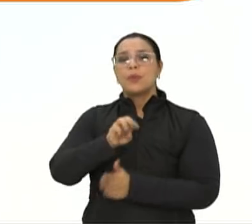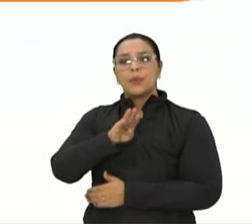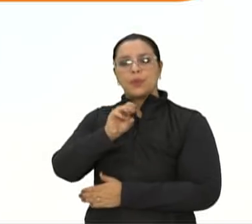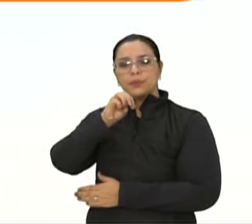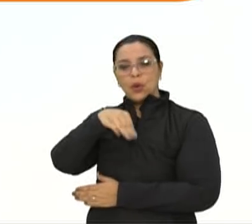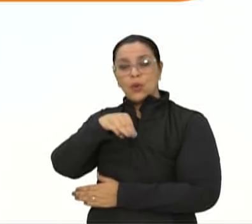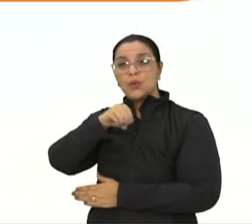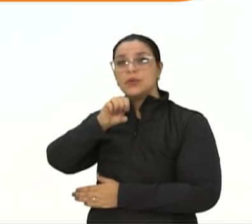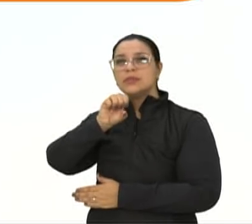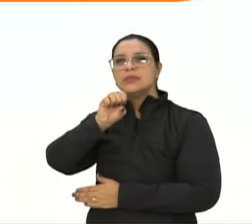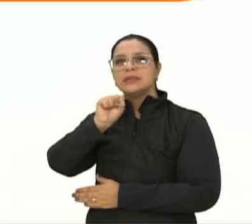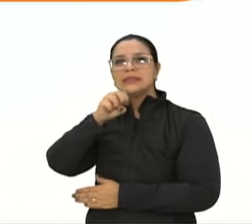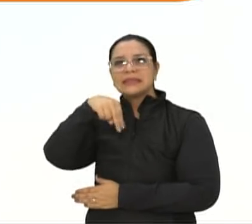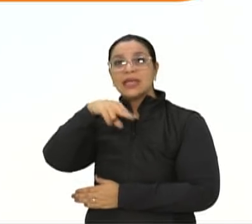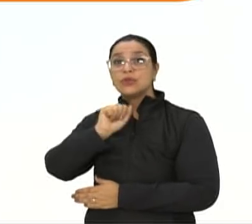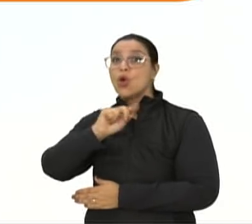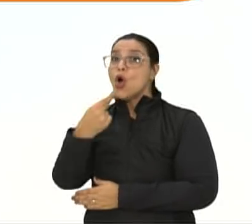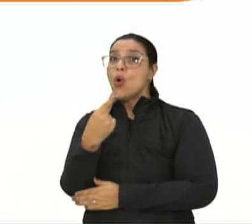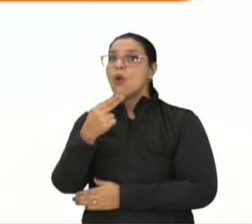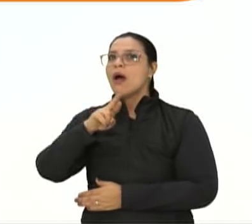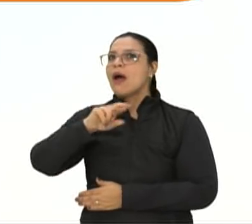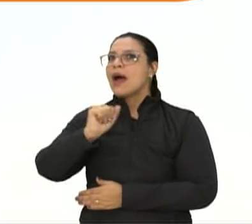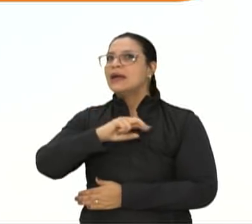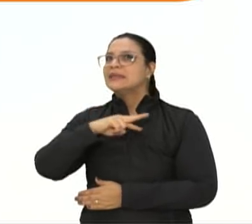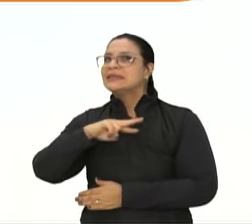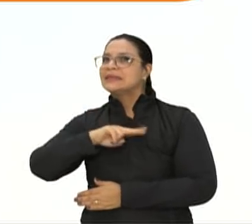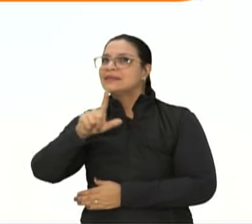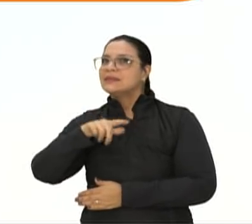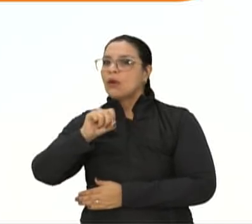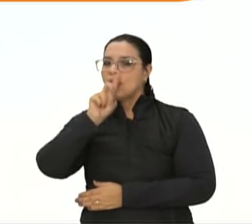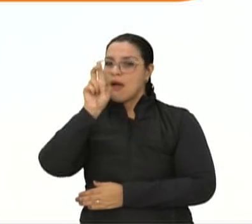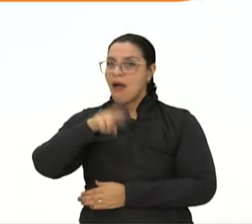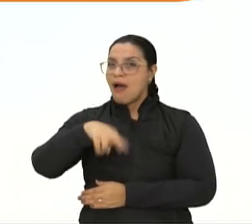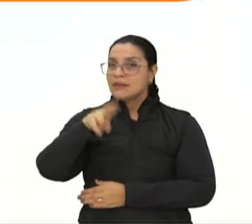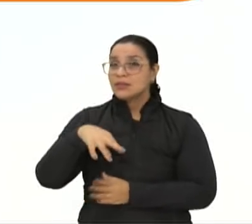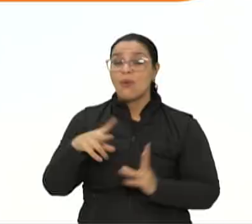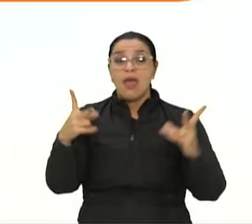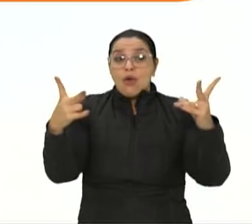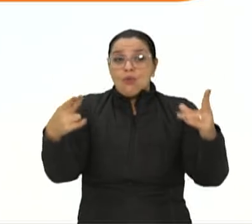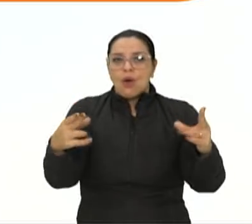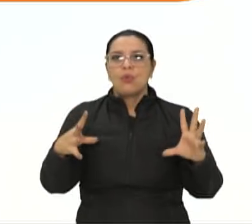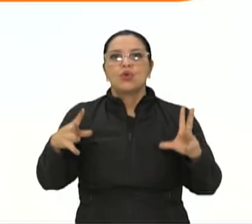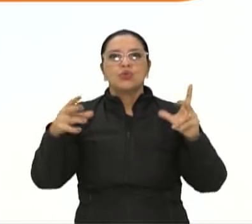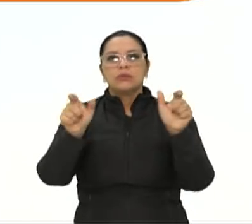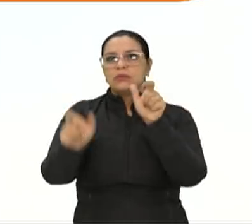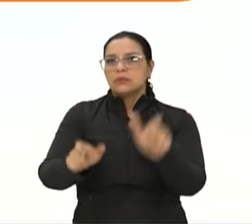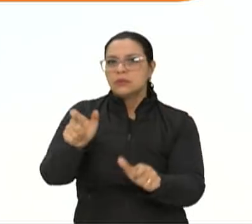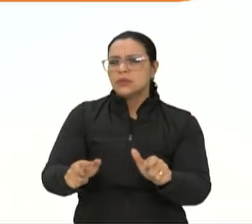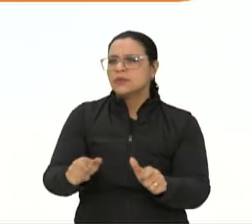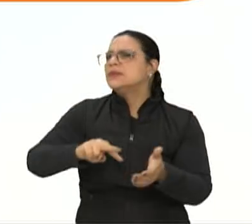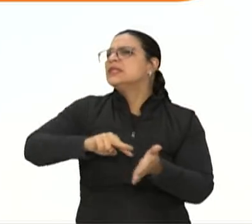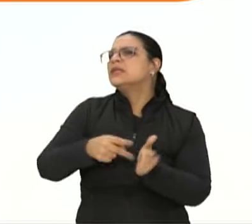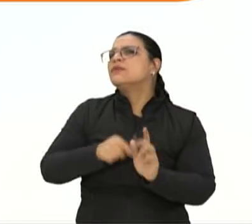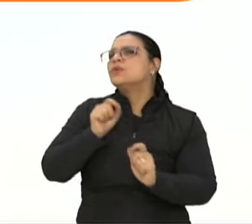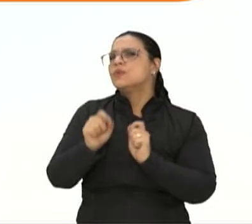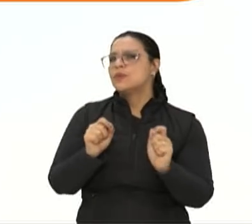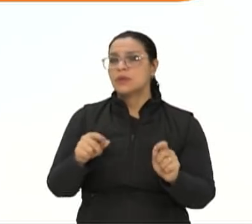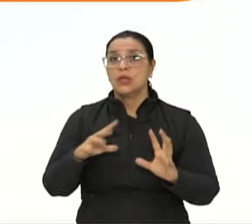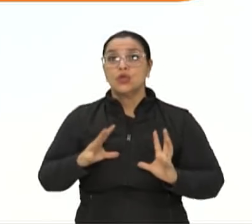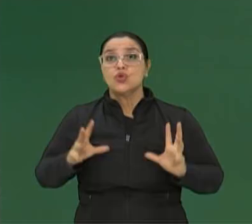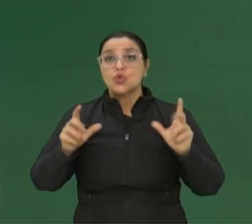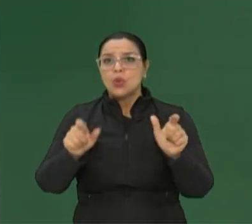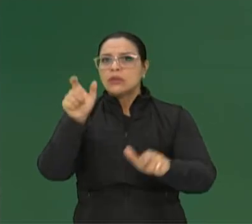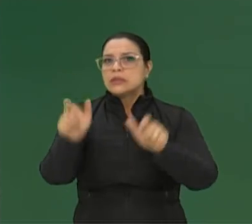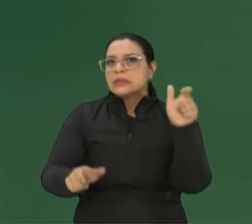ou razão, é naturalmente igual em todos os seres humanos, tá? O que ele está dizendo aqui? Ele está dizendo que todo ser